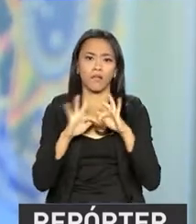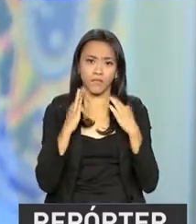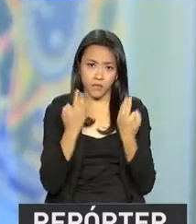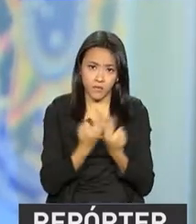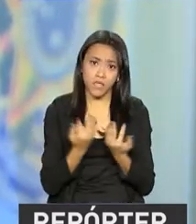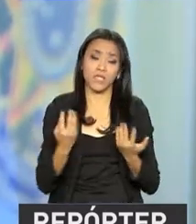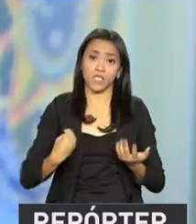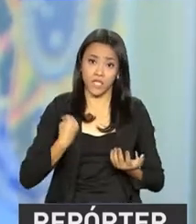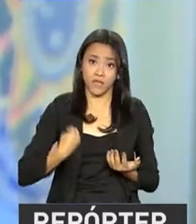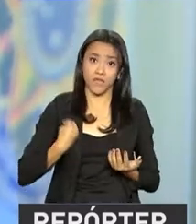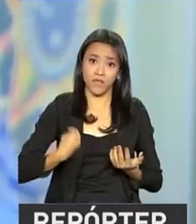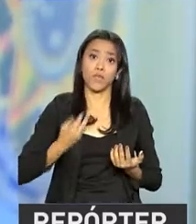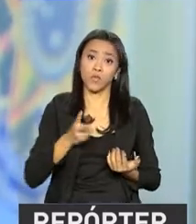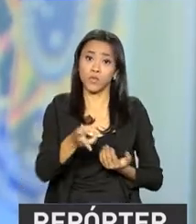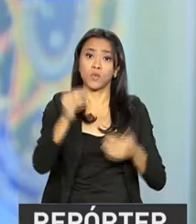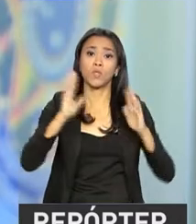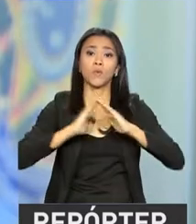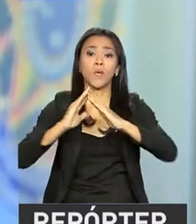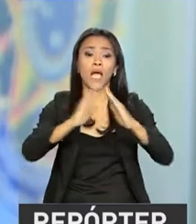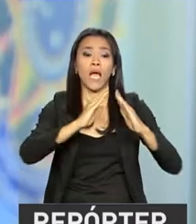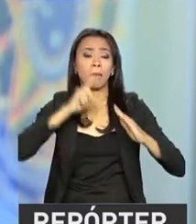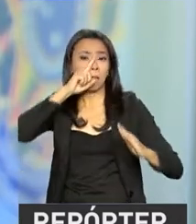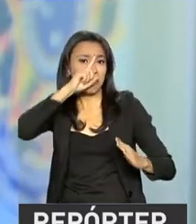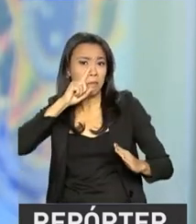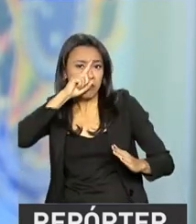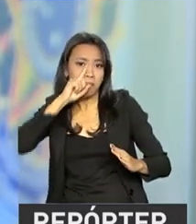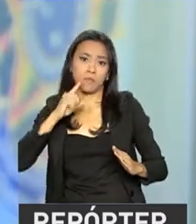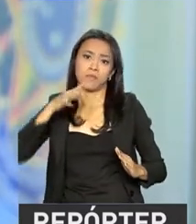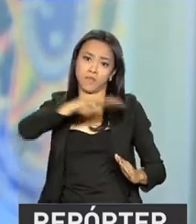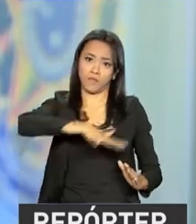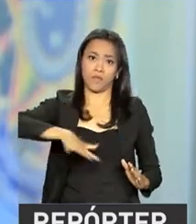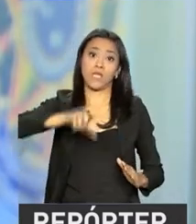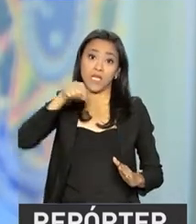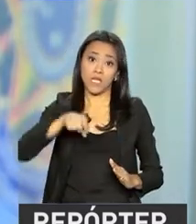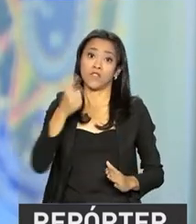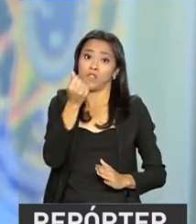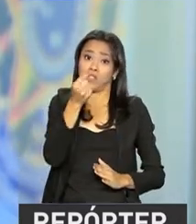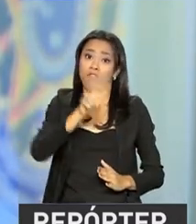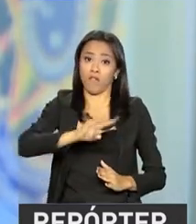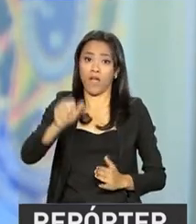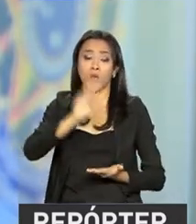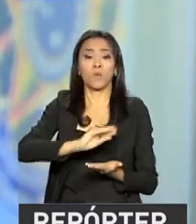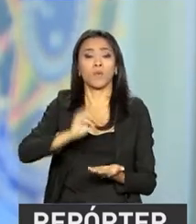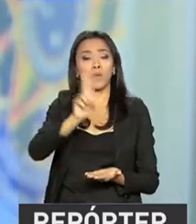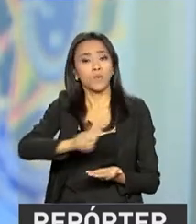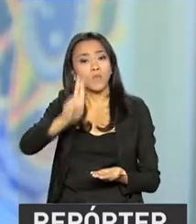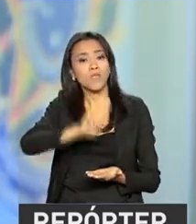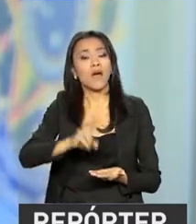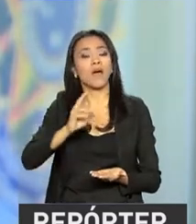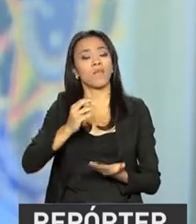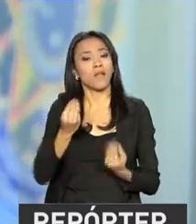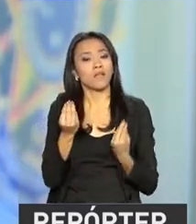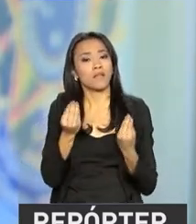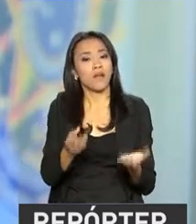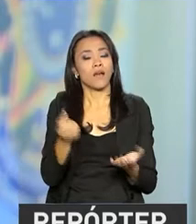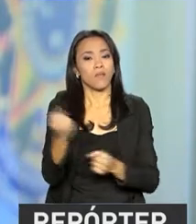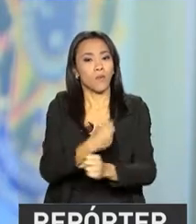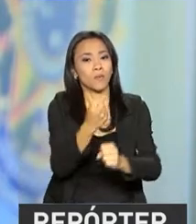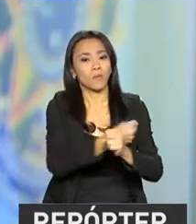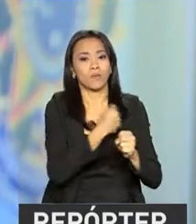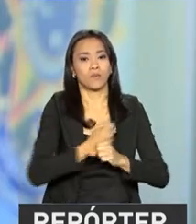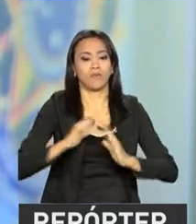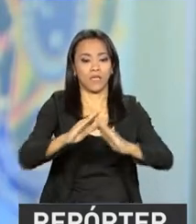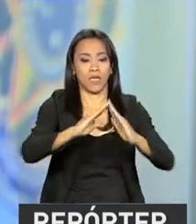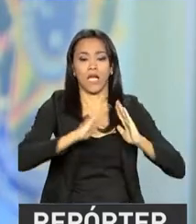e vivem em áreas de risco em maceió o recurso vai servir para dar mais tranqüilidade mais segurança para essas